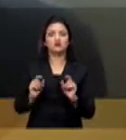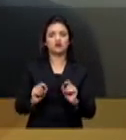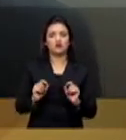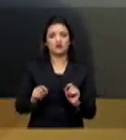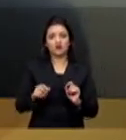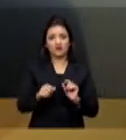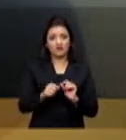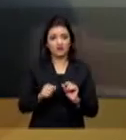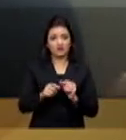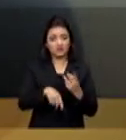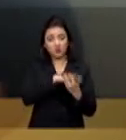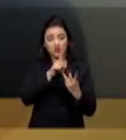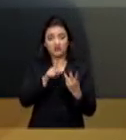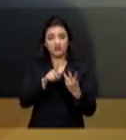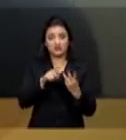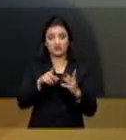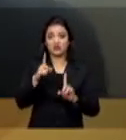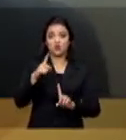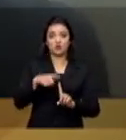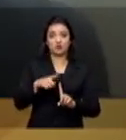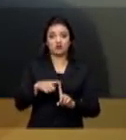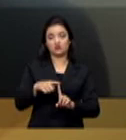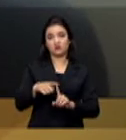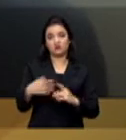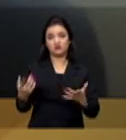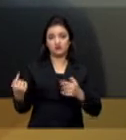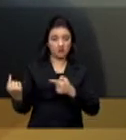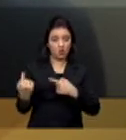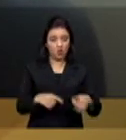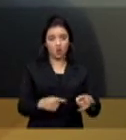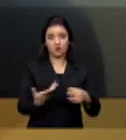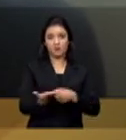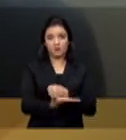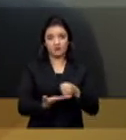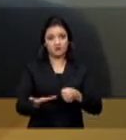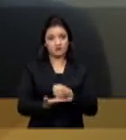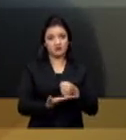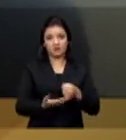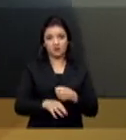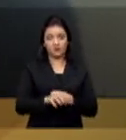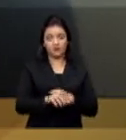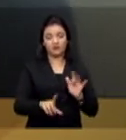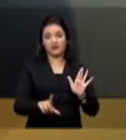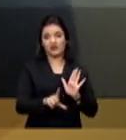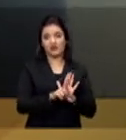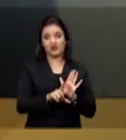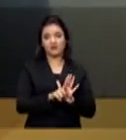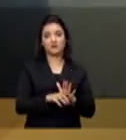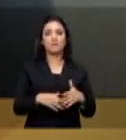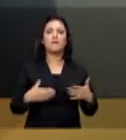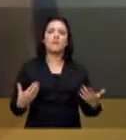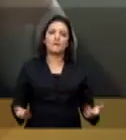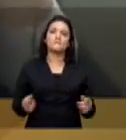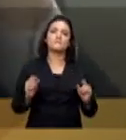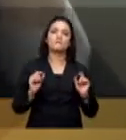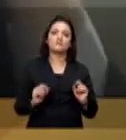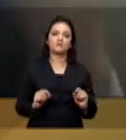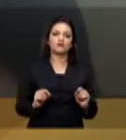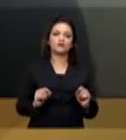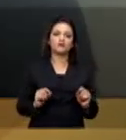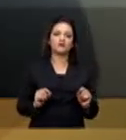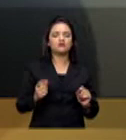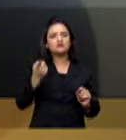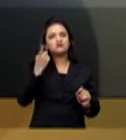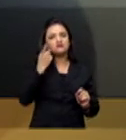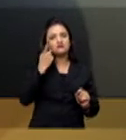terceiro gênero, o que viola o princípio da legalidade. Então, estamos de acordo que há um efeito repristinatório